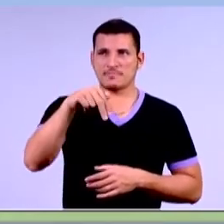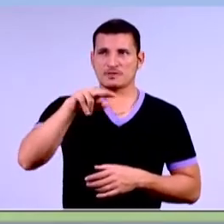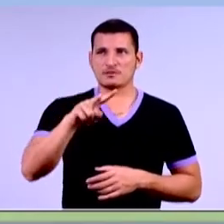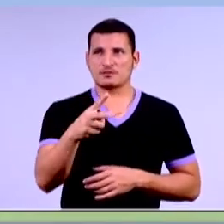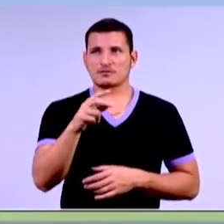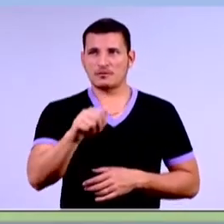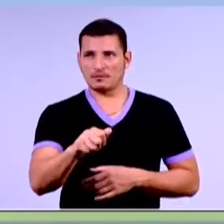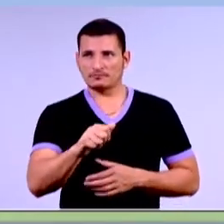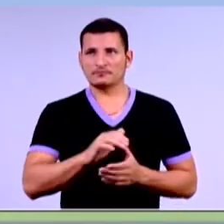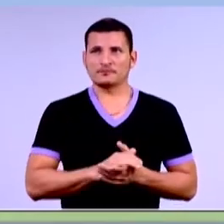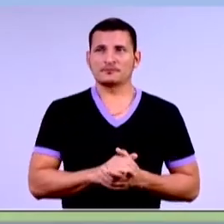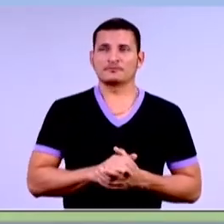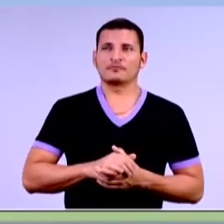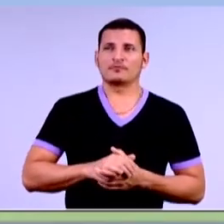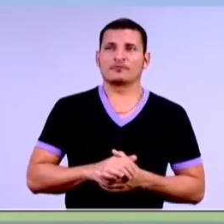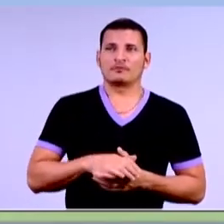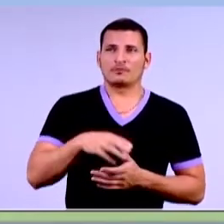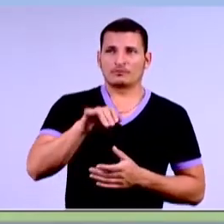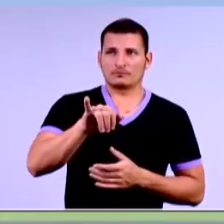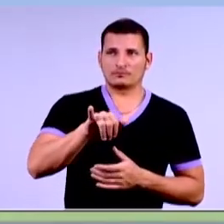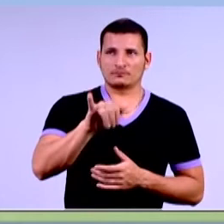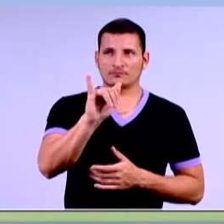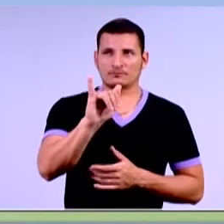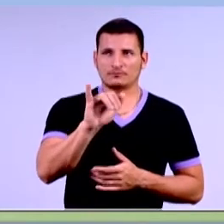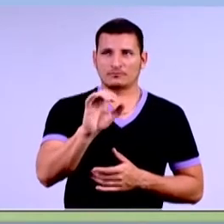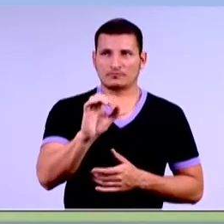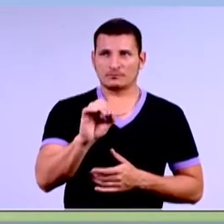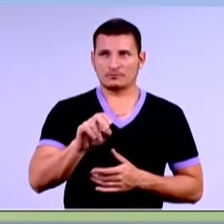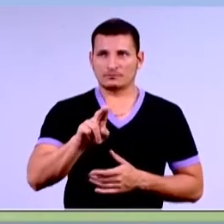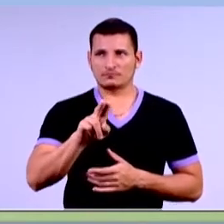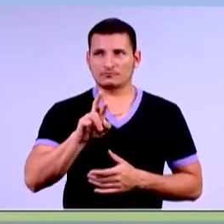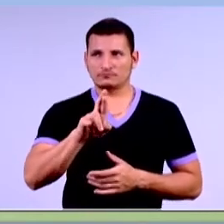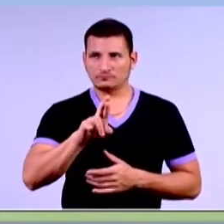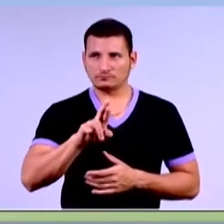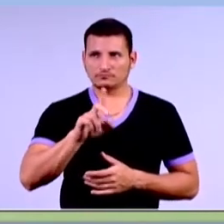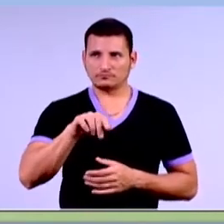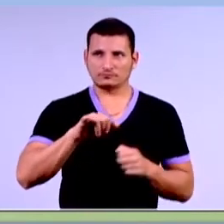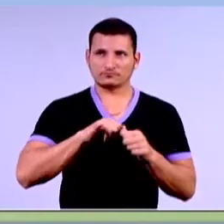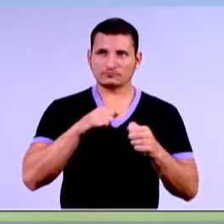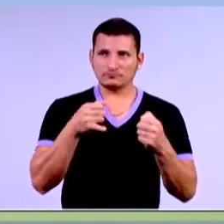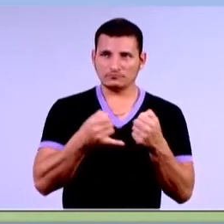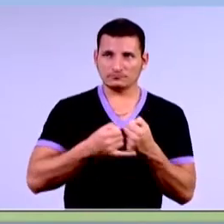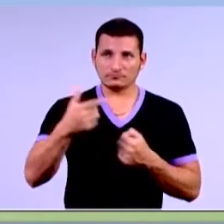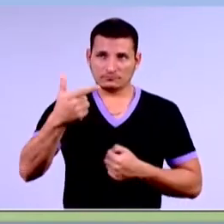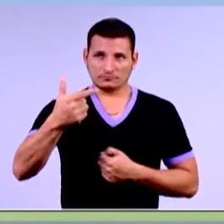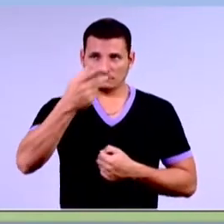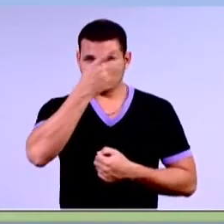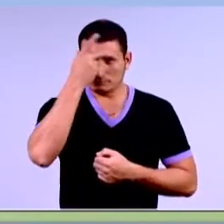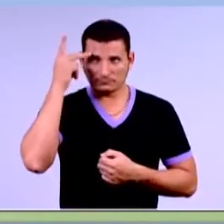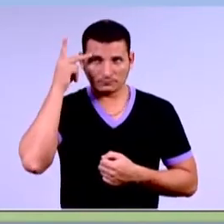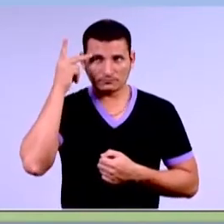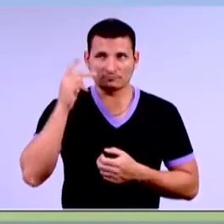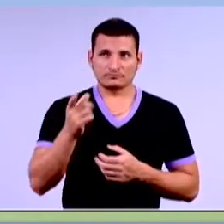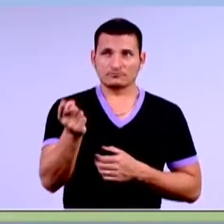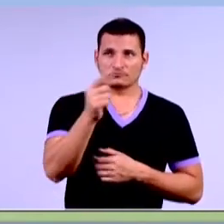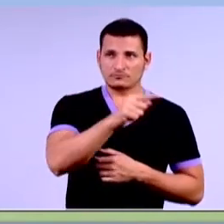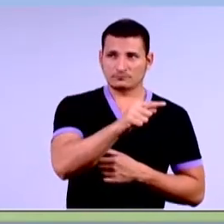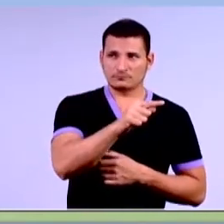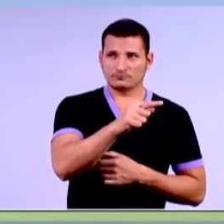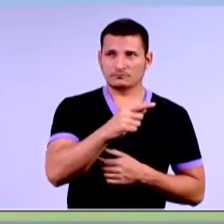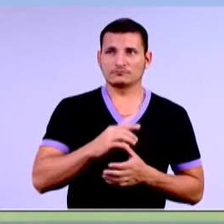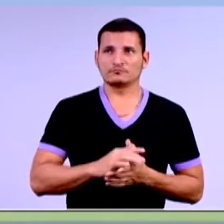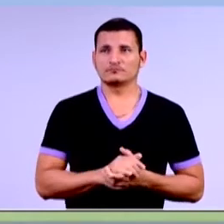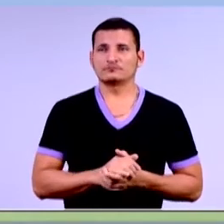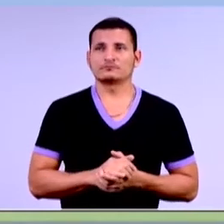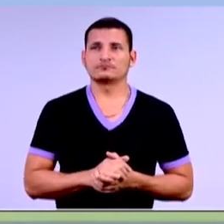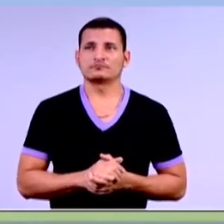é o adjetivo possessivo de traio para a segunda pessoa é o adjetivo possessivo pra